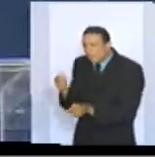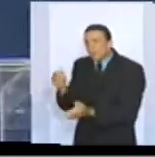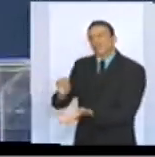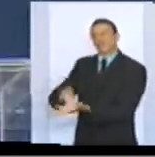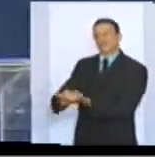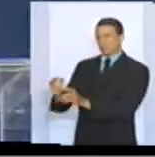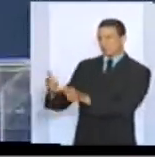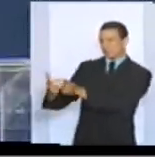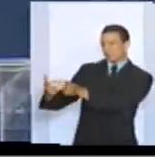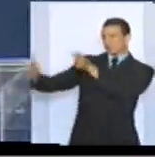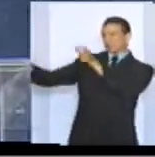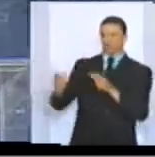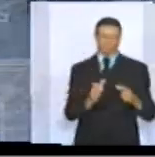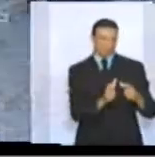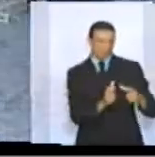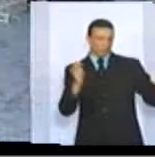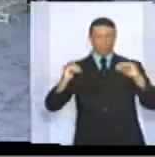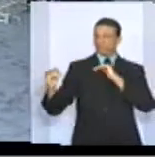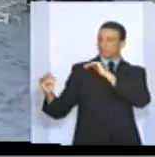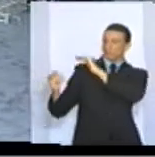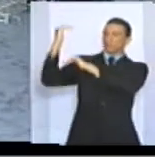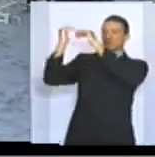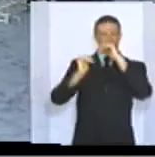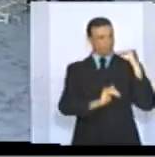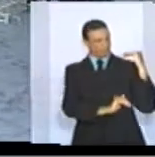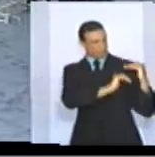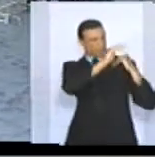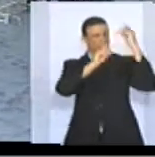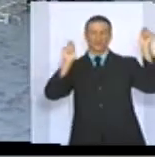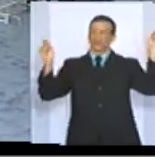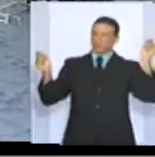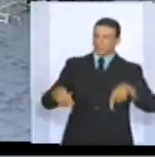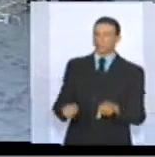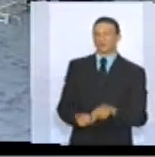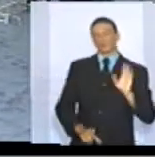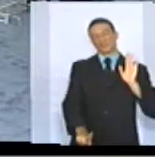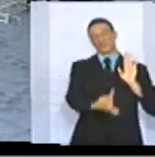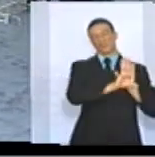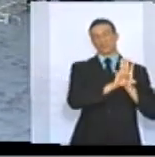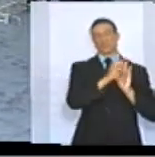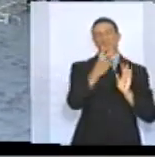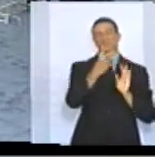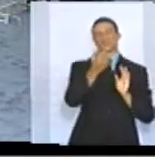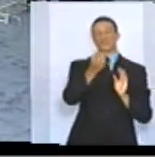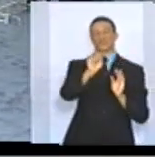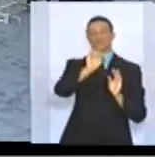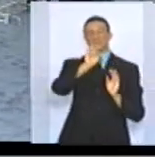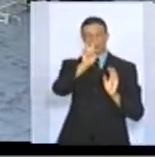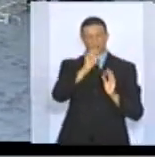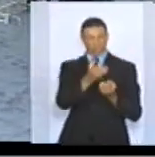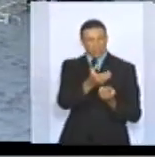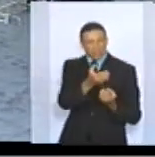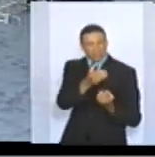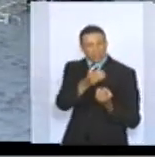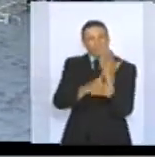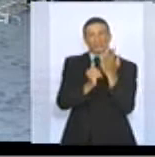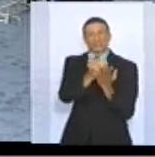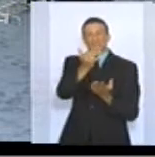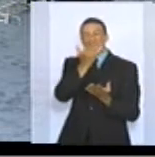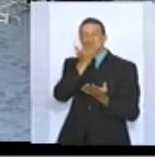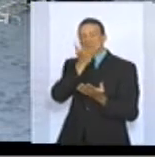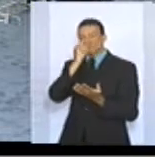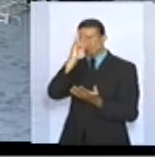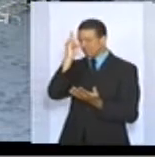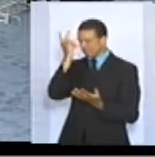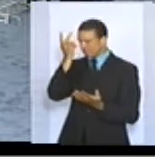expansão desses dois segmentos de mercado. A Lei 12.485, ela nasceu... Eu perdi a referência